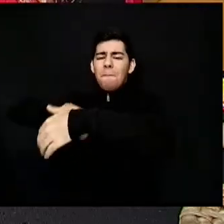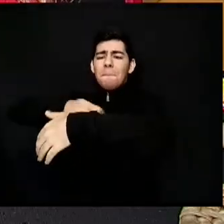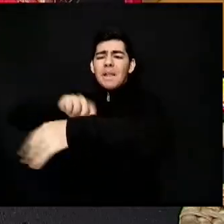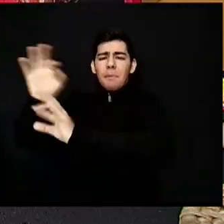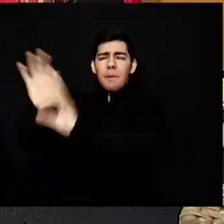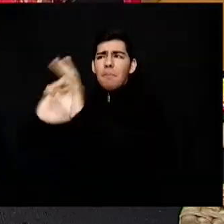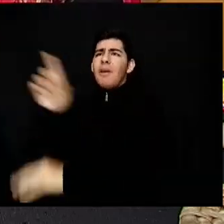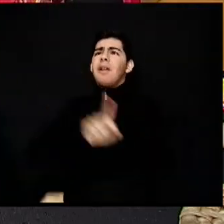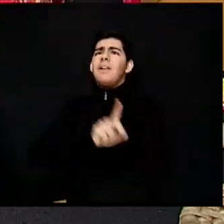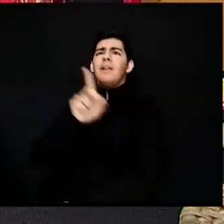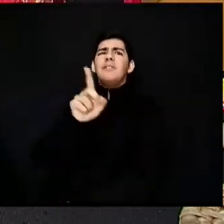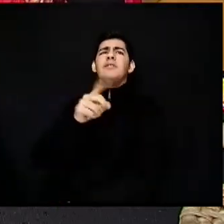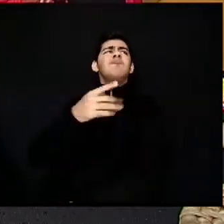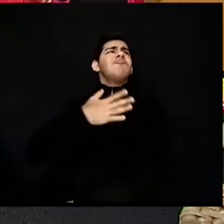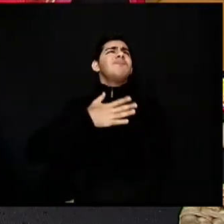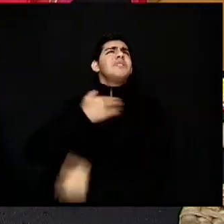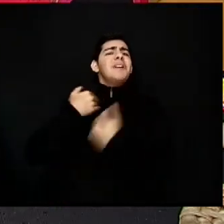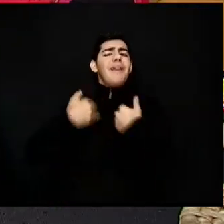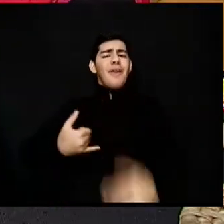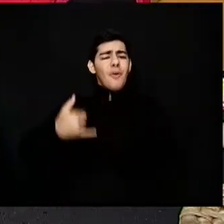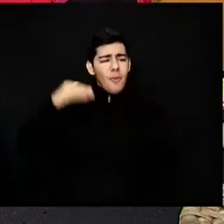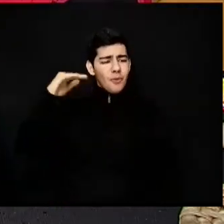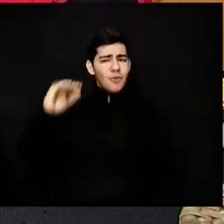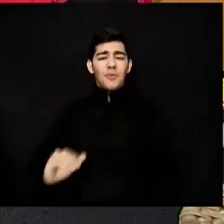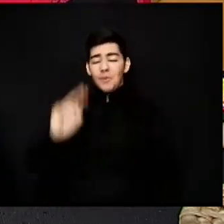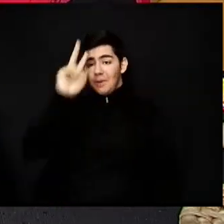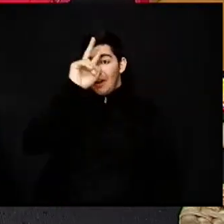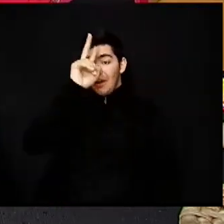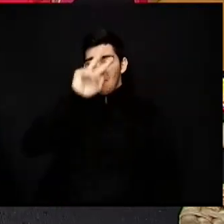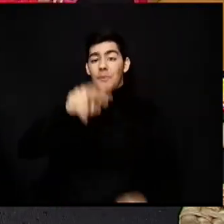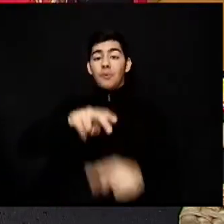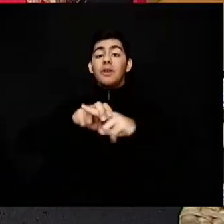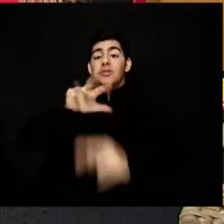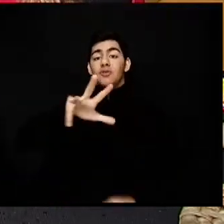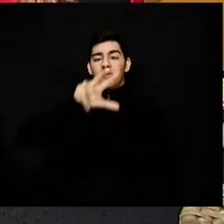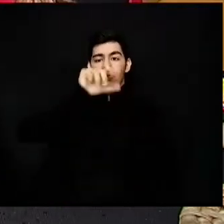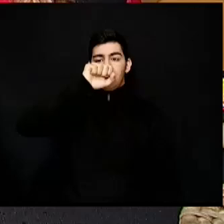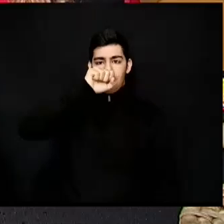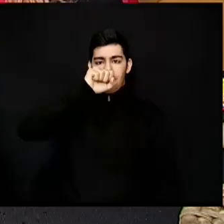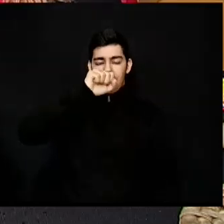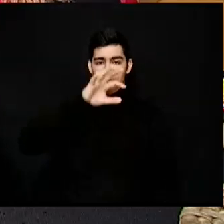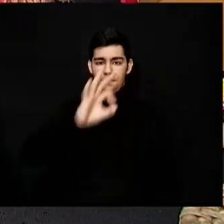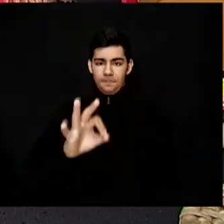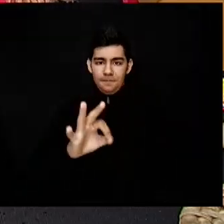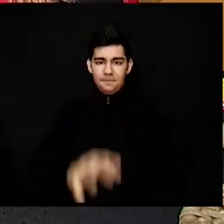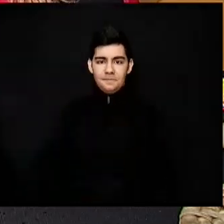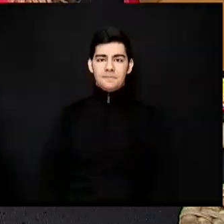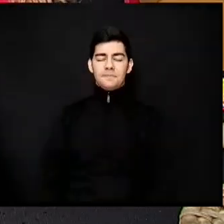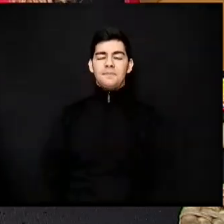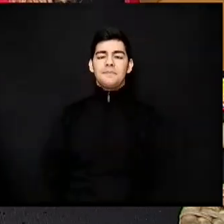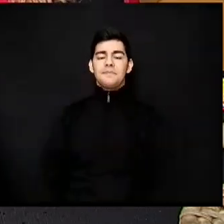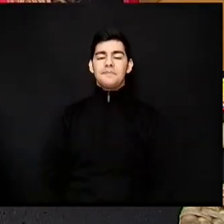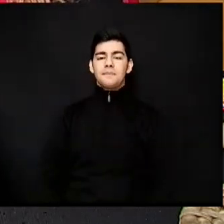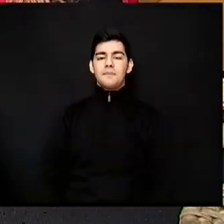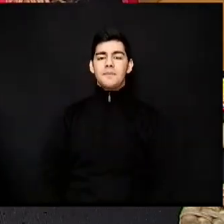né? Exatamente. E é um cheiro muito maravilhoso, né? É